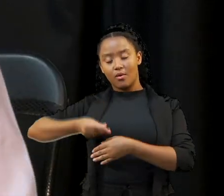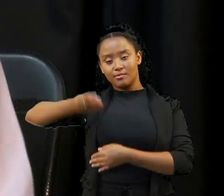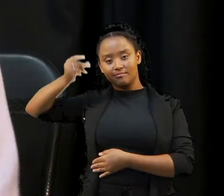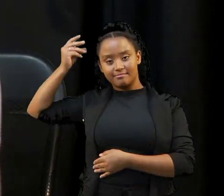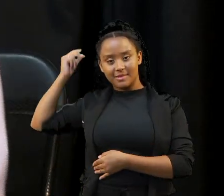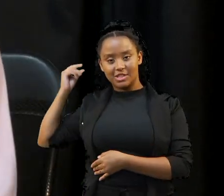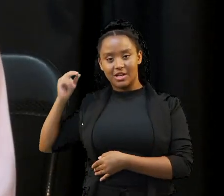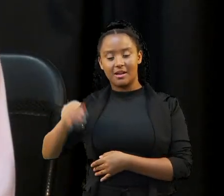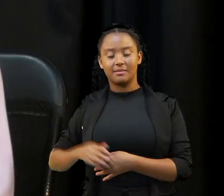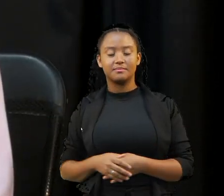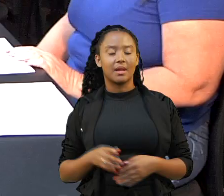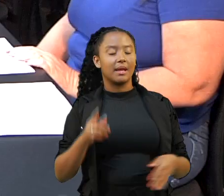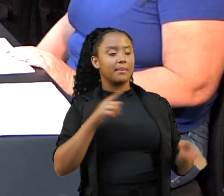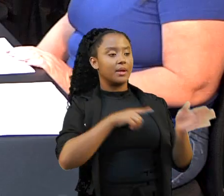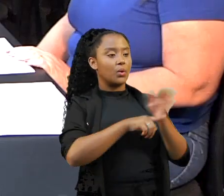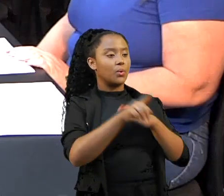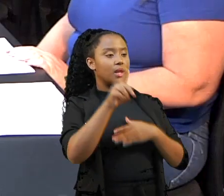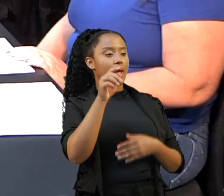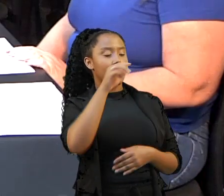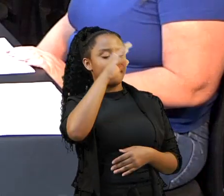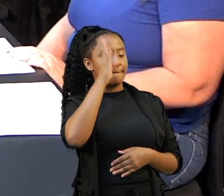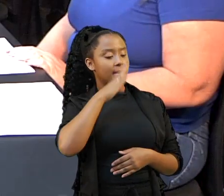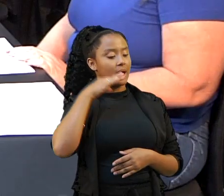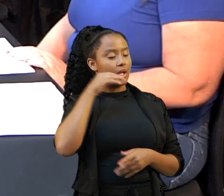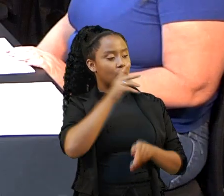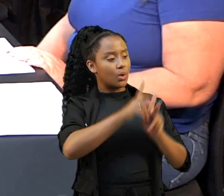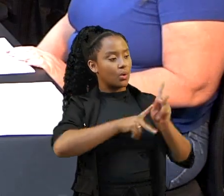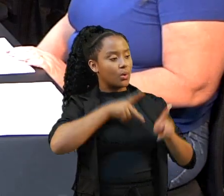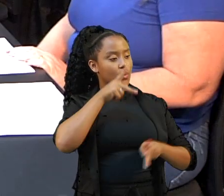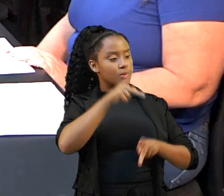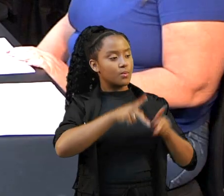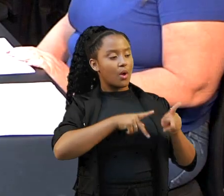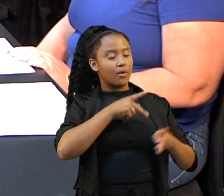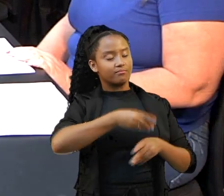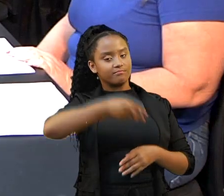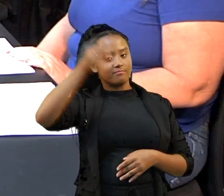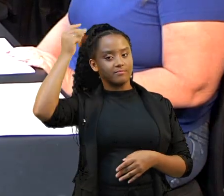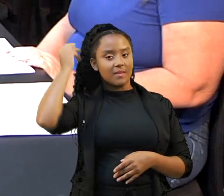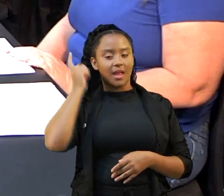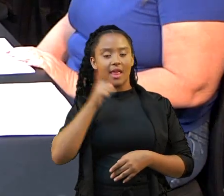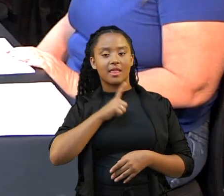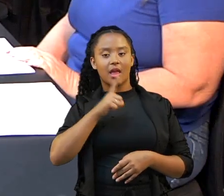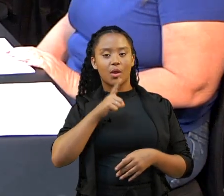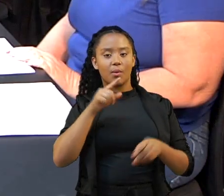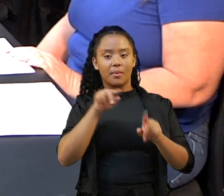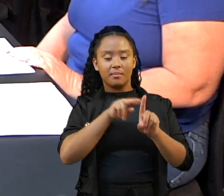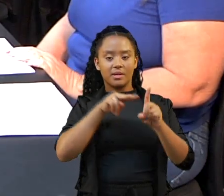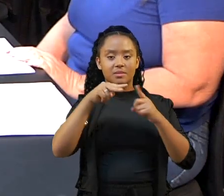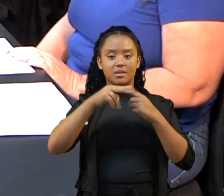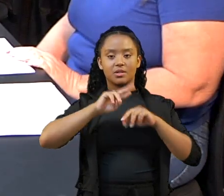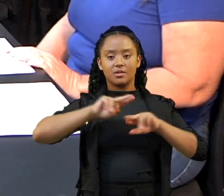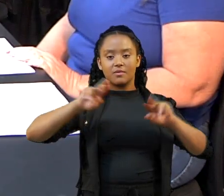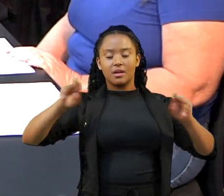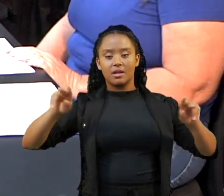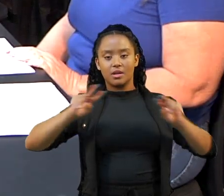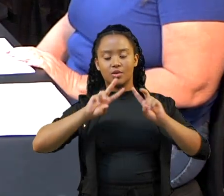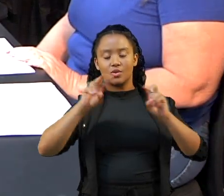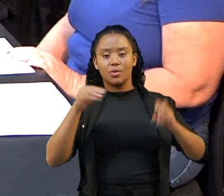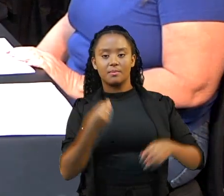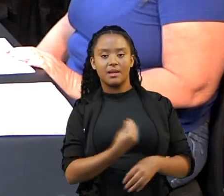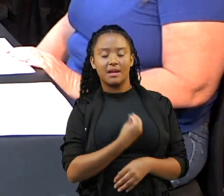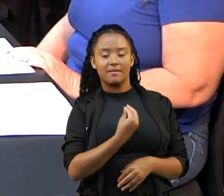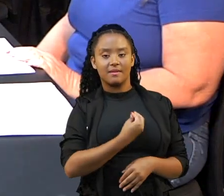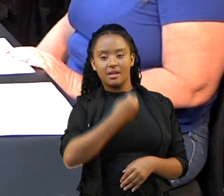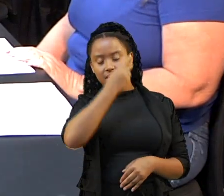originários. Ô Brena, os povos originários têm uma visão diferente em relação à vivência do